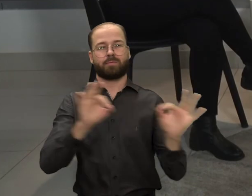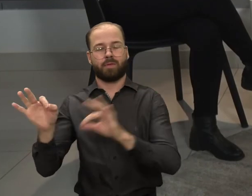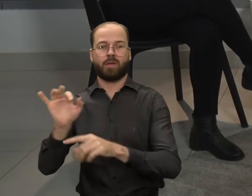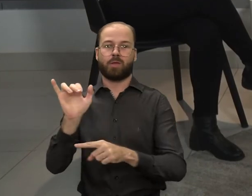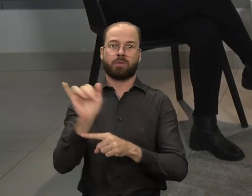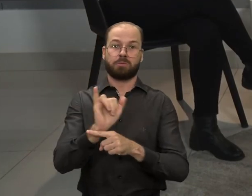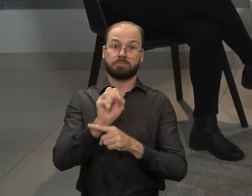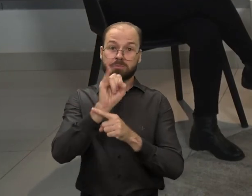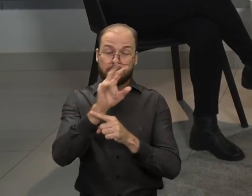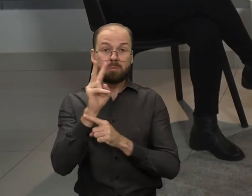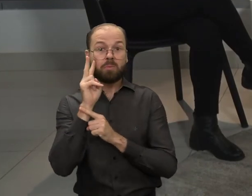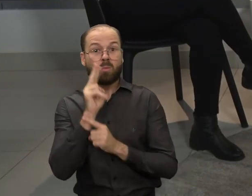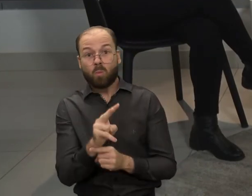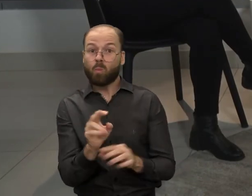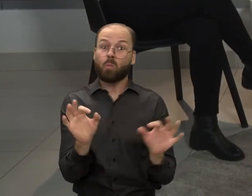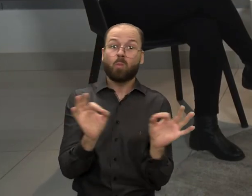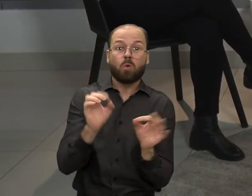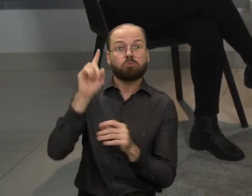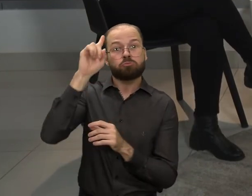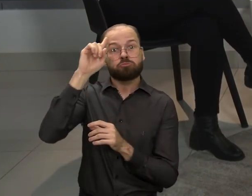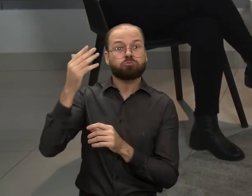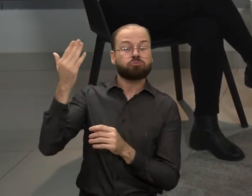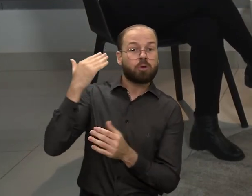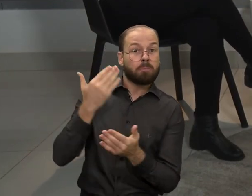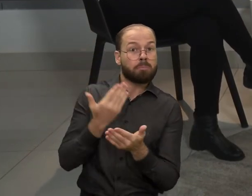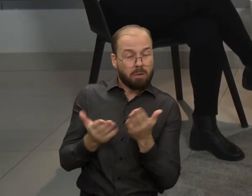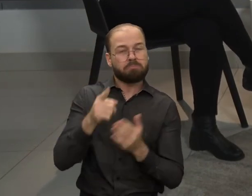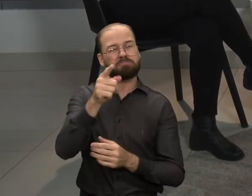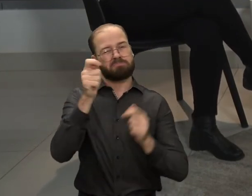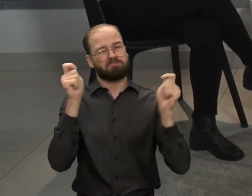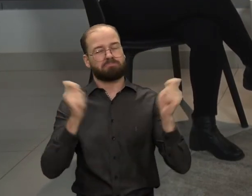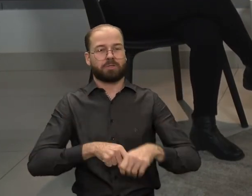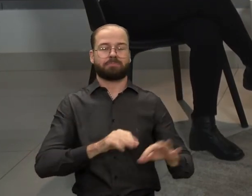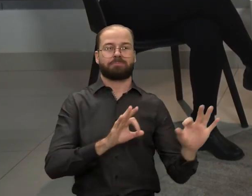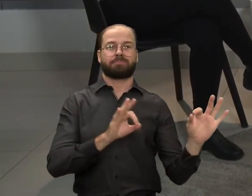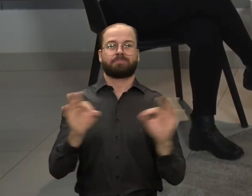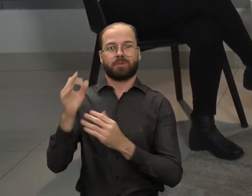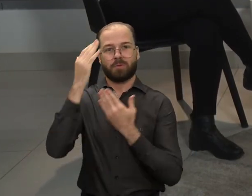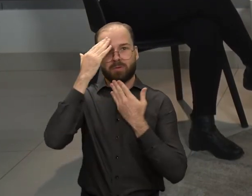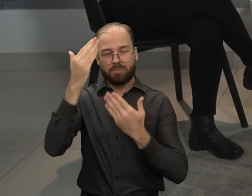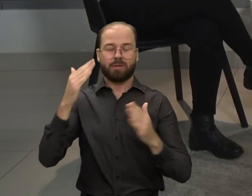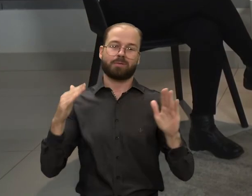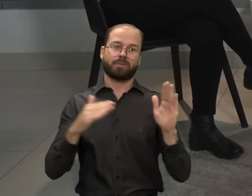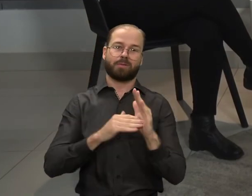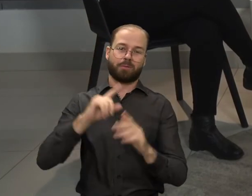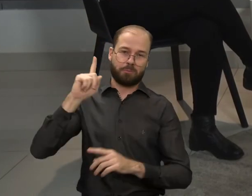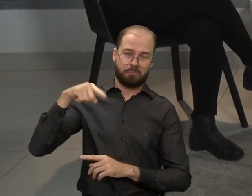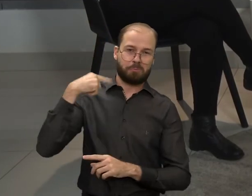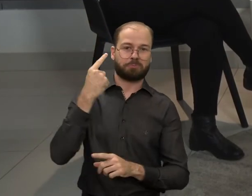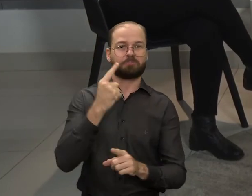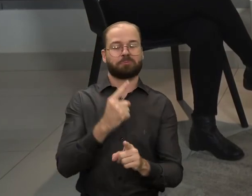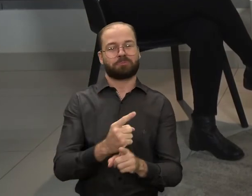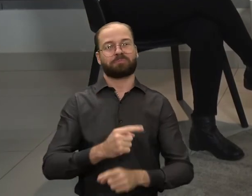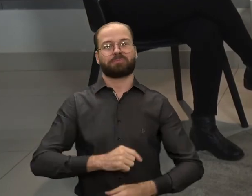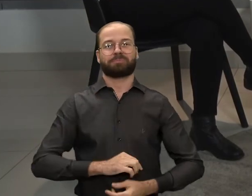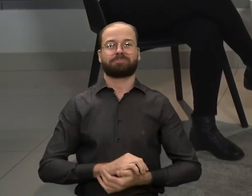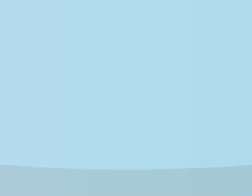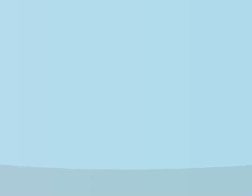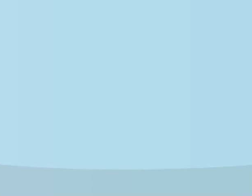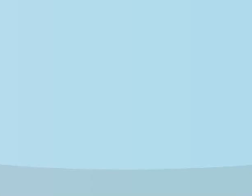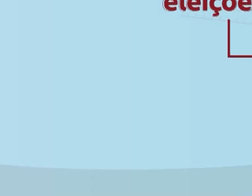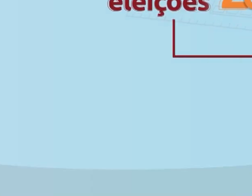série lá no YouTube, se você tiver perdido algum dia da semana dessa cobertura. Muito obrigada e até o próximo programa.